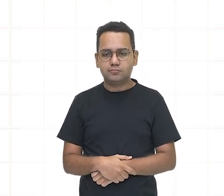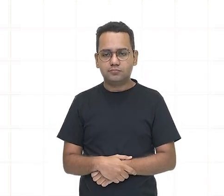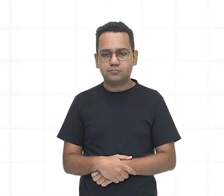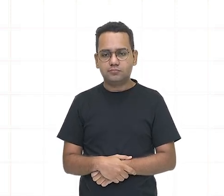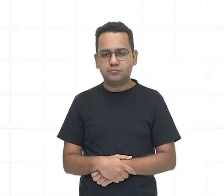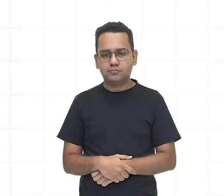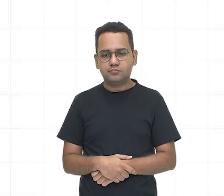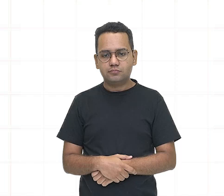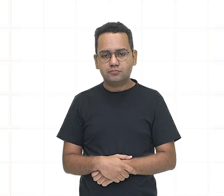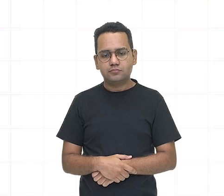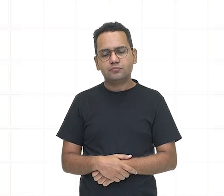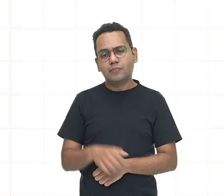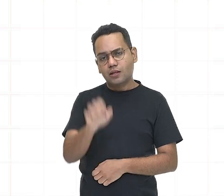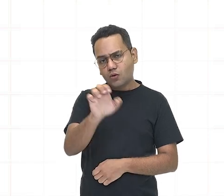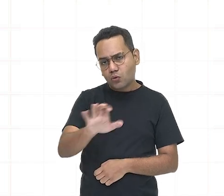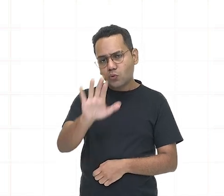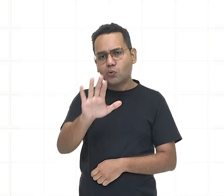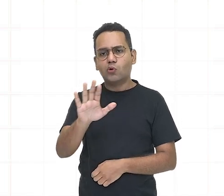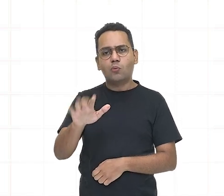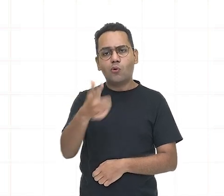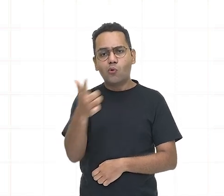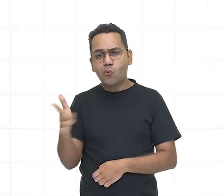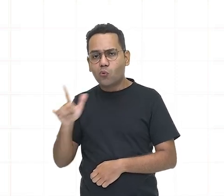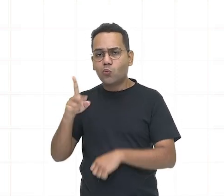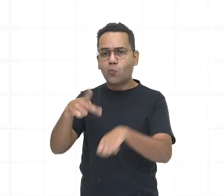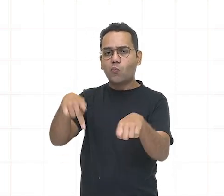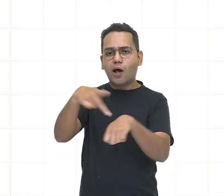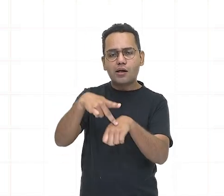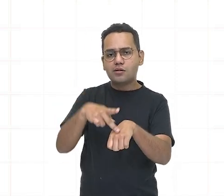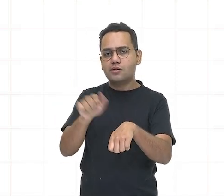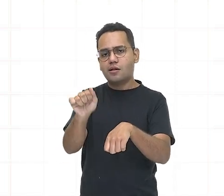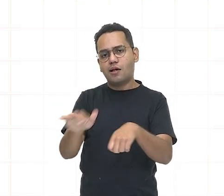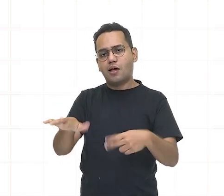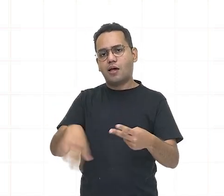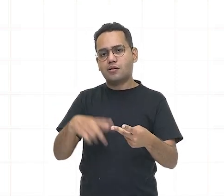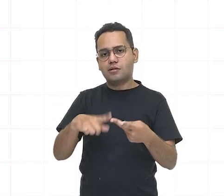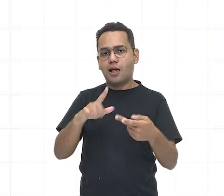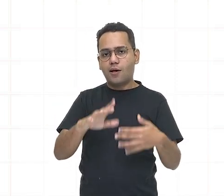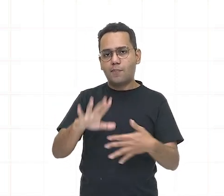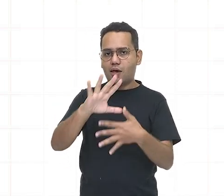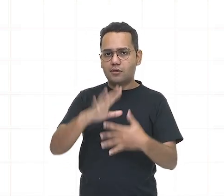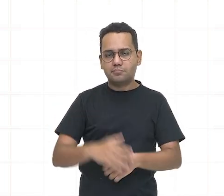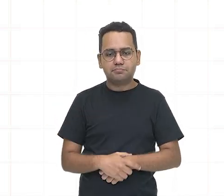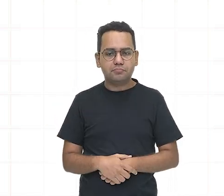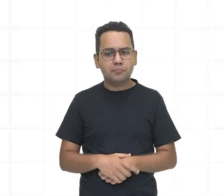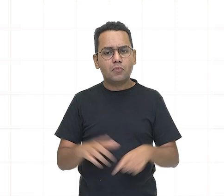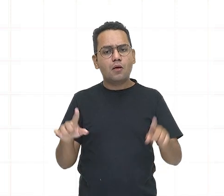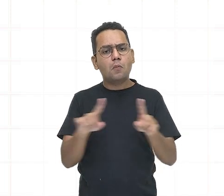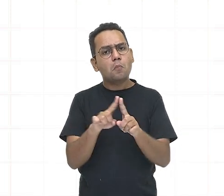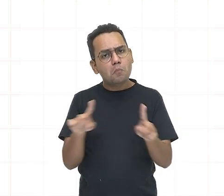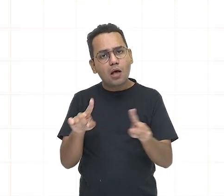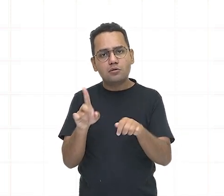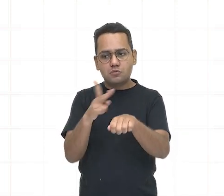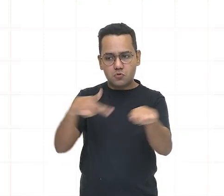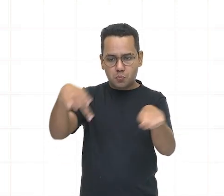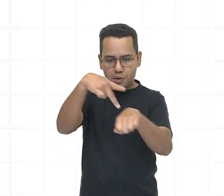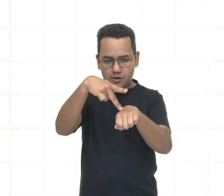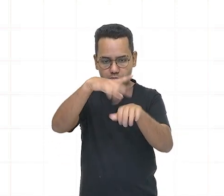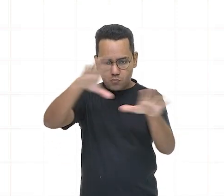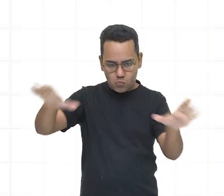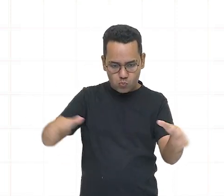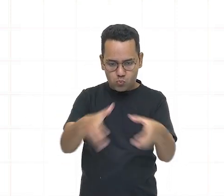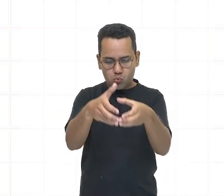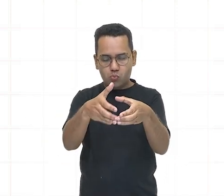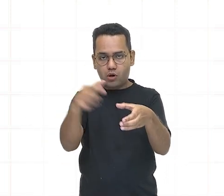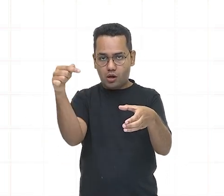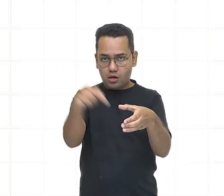Europa, junto com outros países da Ásia, da América também. Então, esses países que fazem parte da União Europeia, a maioria